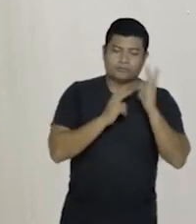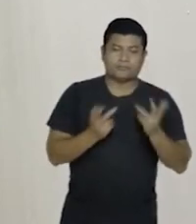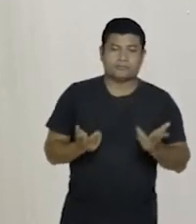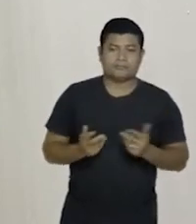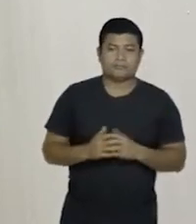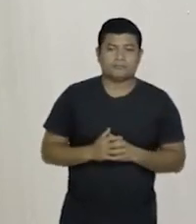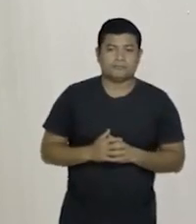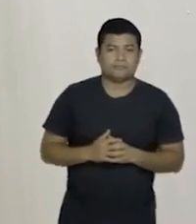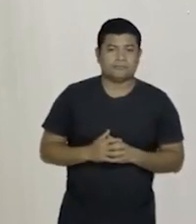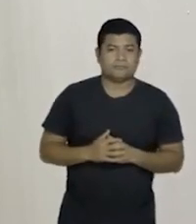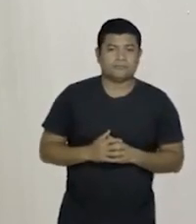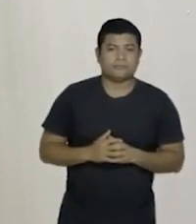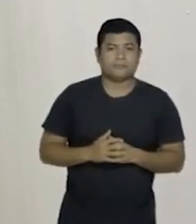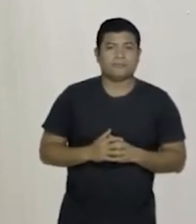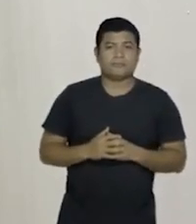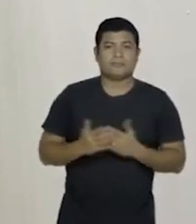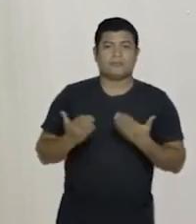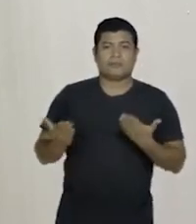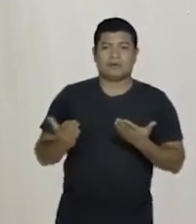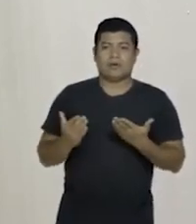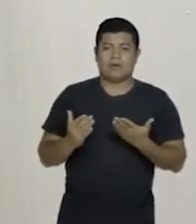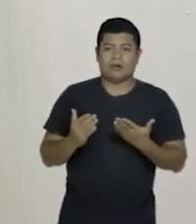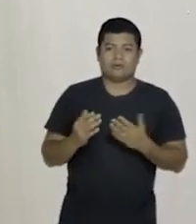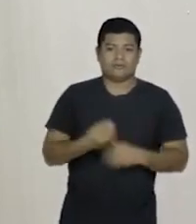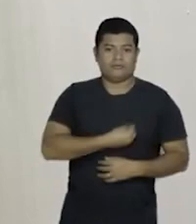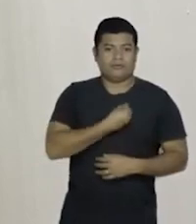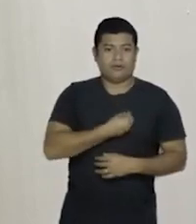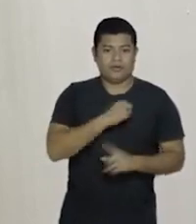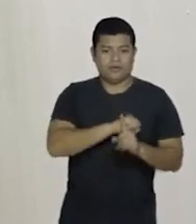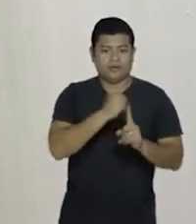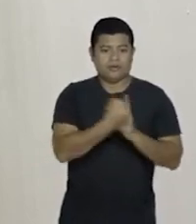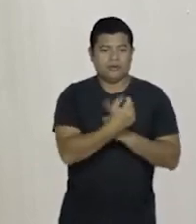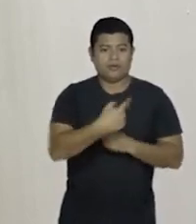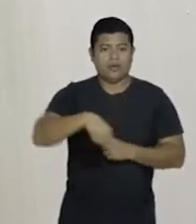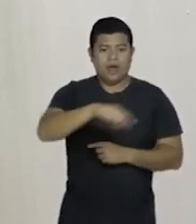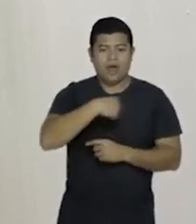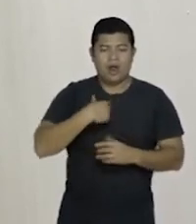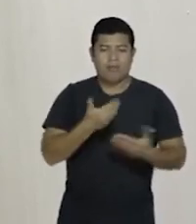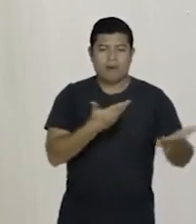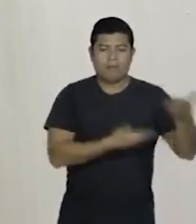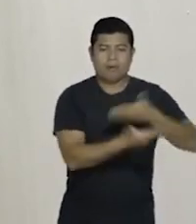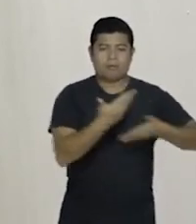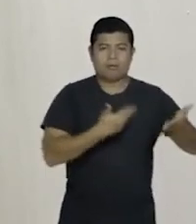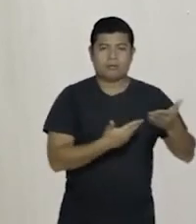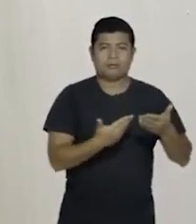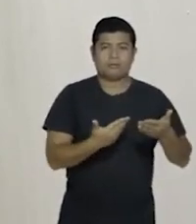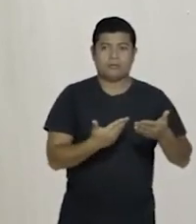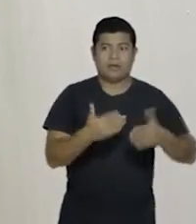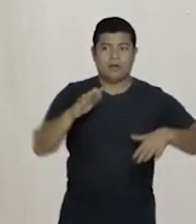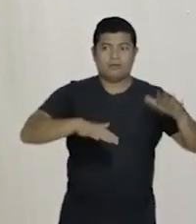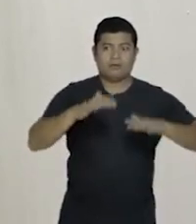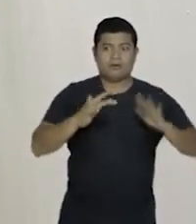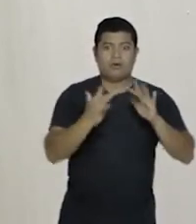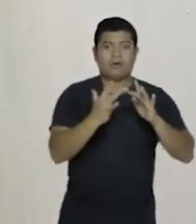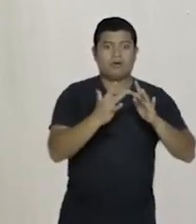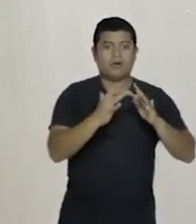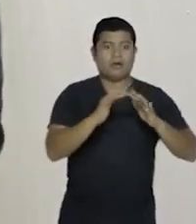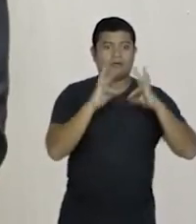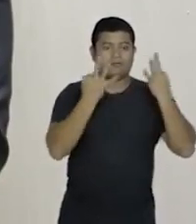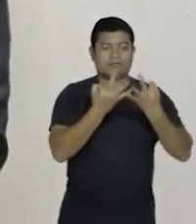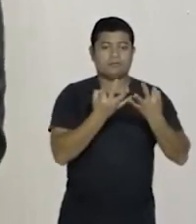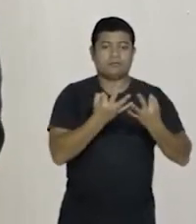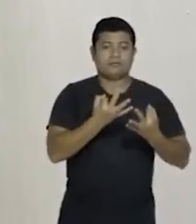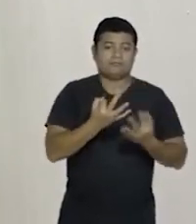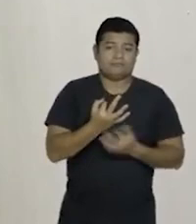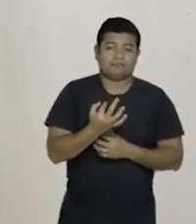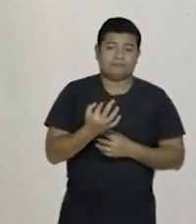fazendo com que o relacionamento social deles diminui bastante Inclusive a relação com a família que muitas vezes já tem